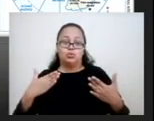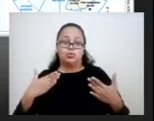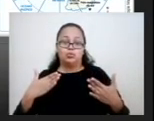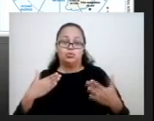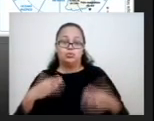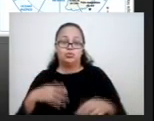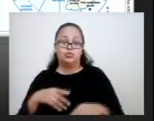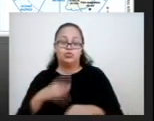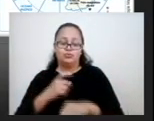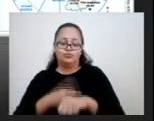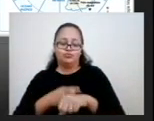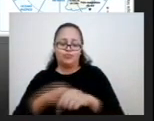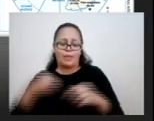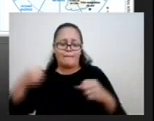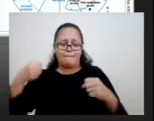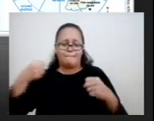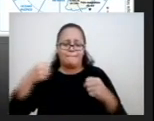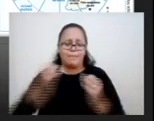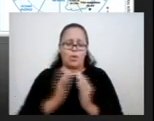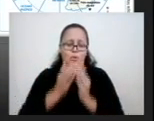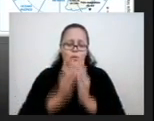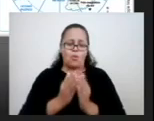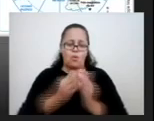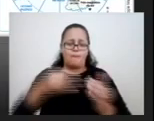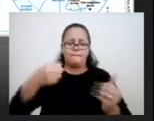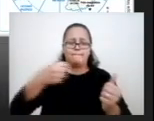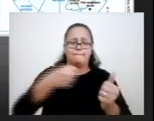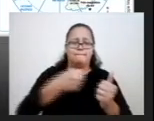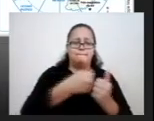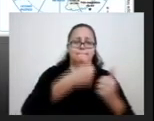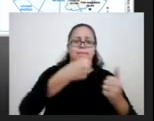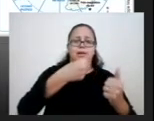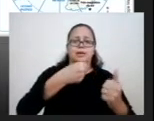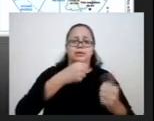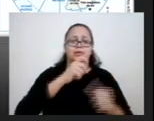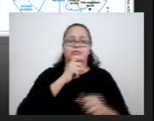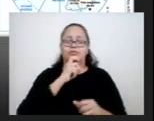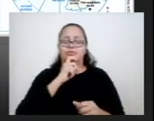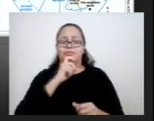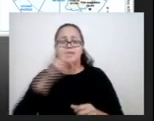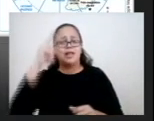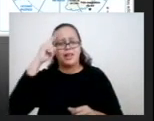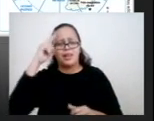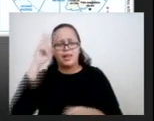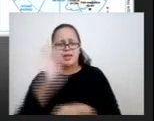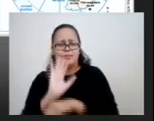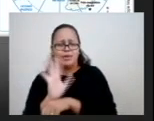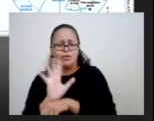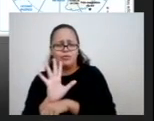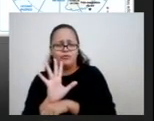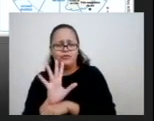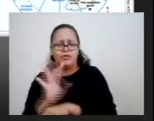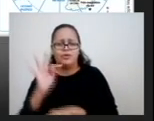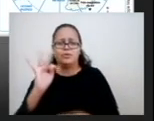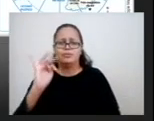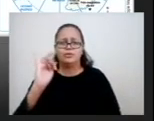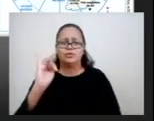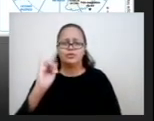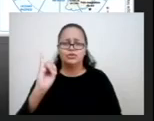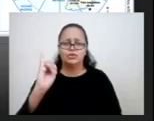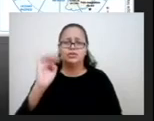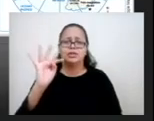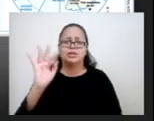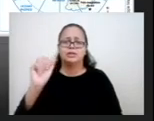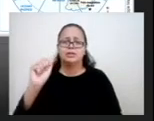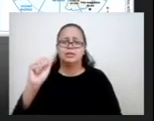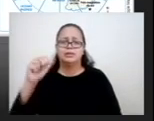colisão entre o Paraty e um gigantesco iceberg. Lembram-se da história do Titanic, que aconteceu com aquele navio imenso, que diziam que nunca